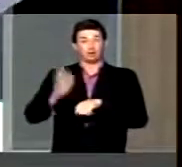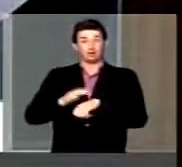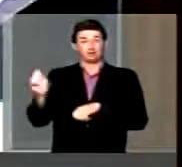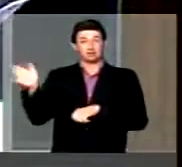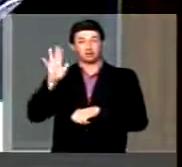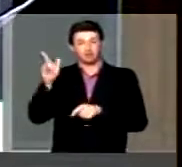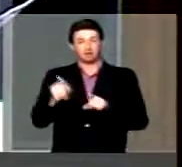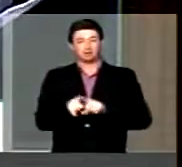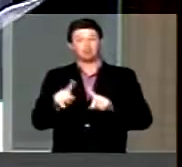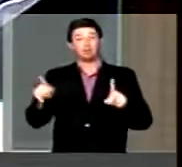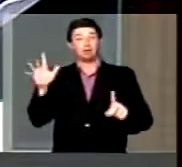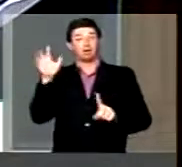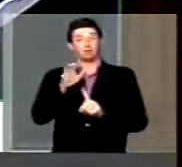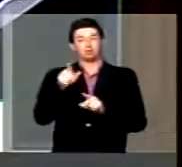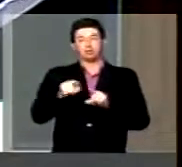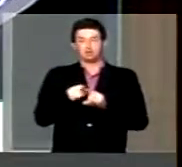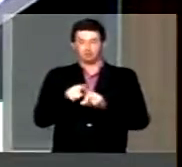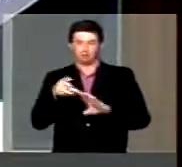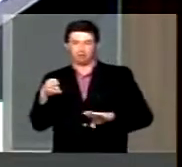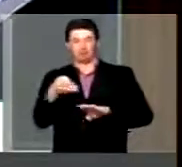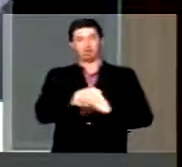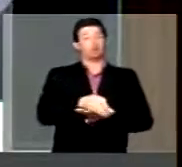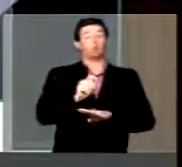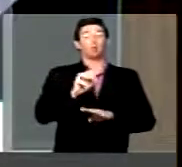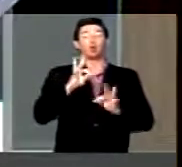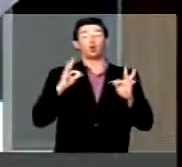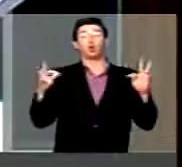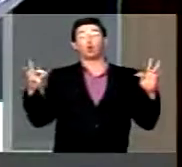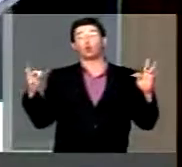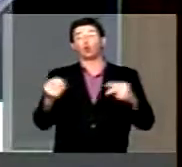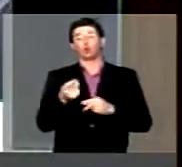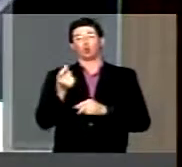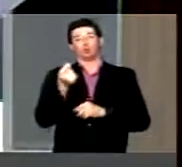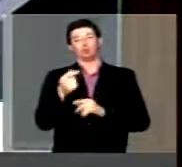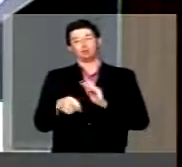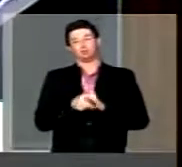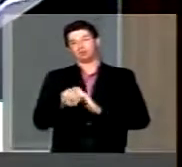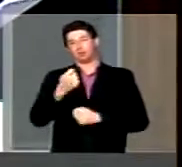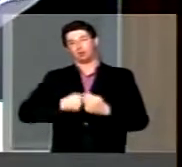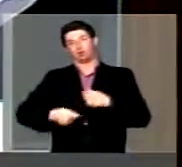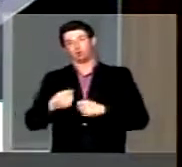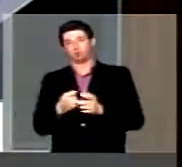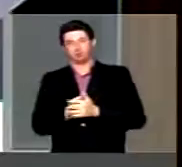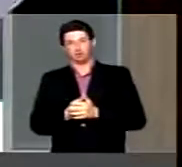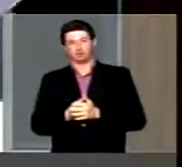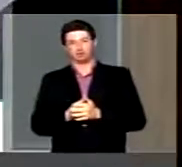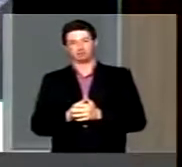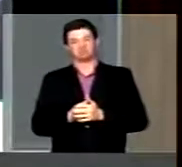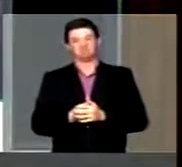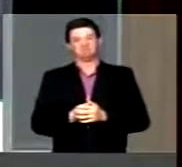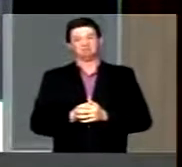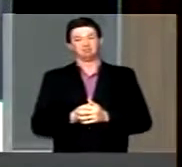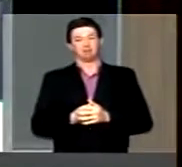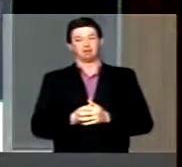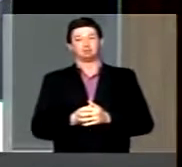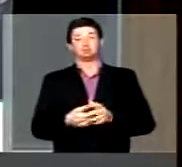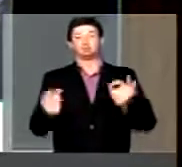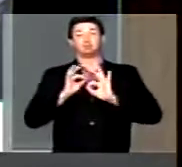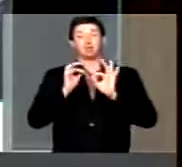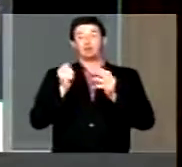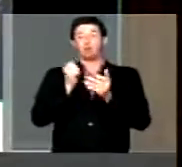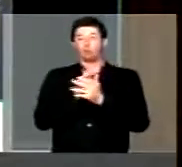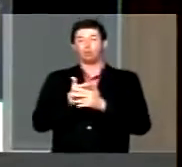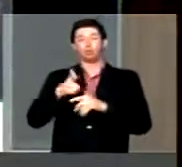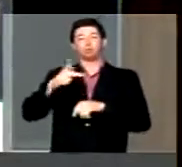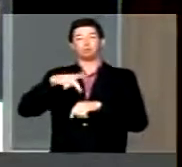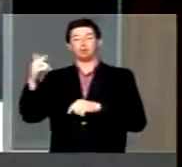aos poucos esse impacto se alastra sobre todos os outros preços da economia. Nem mesmo os setores exportadores